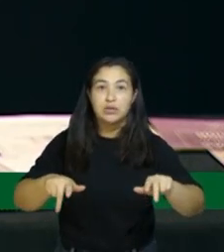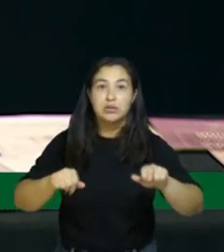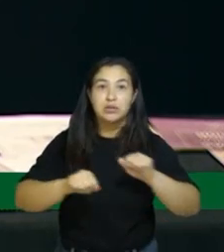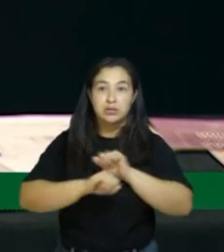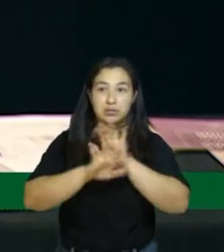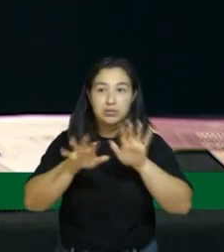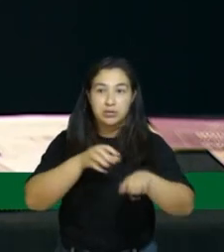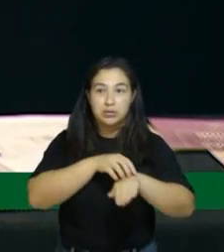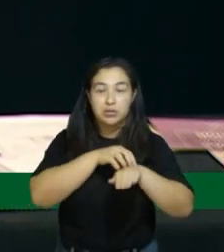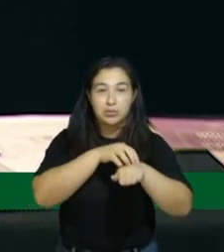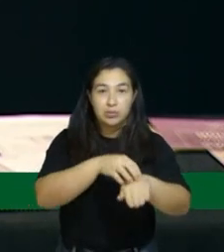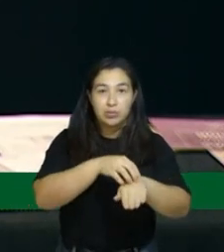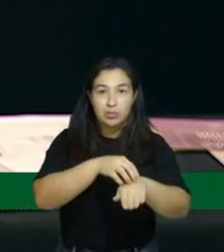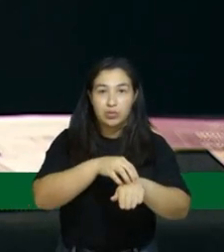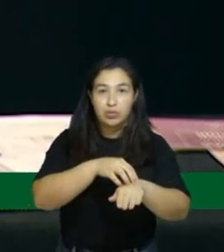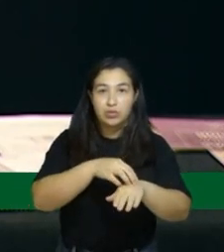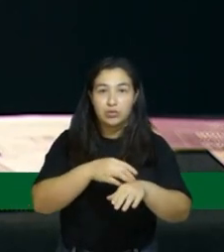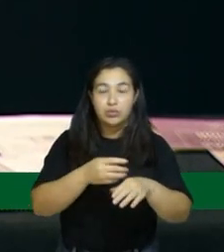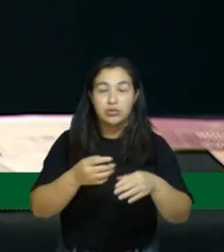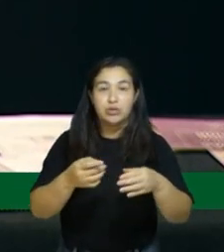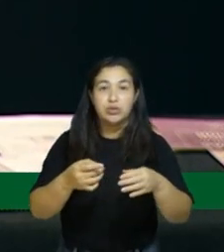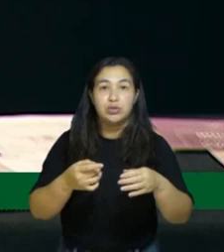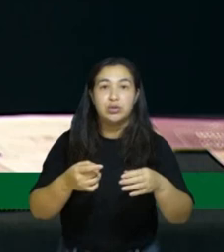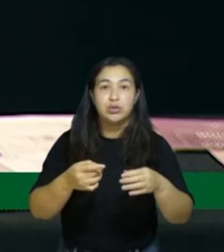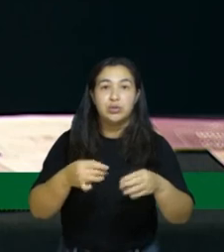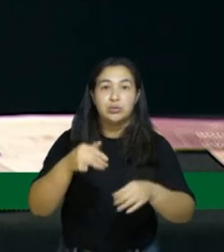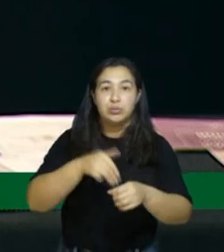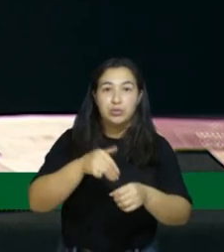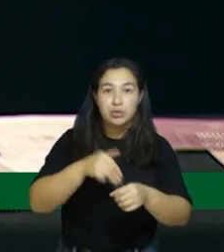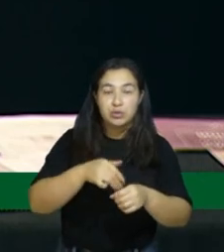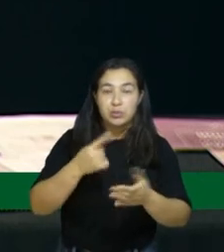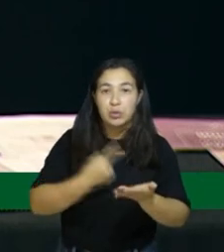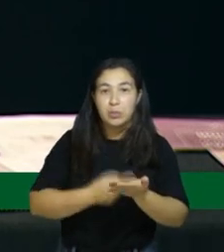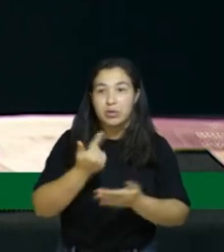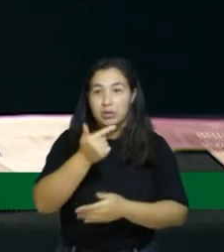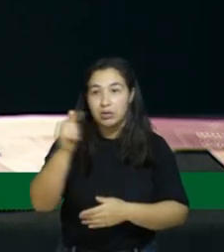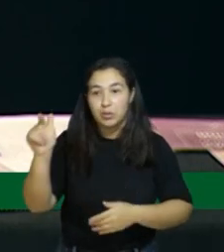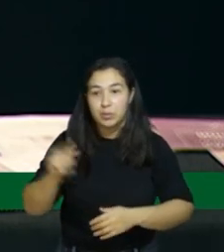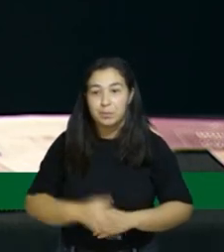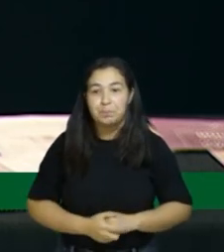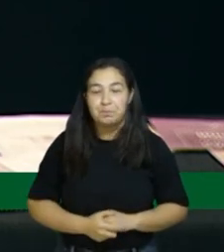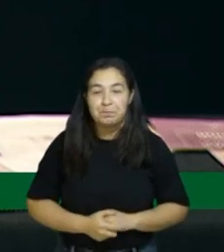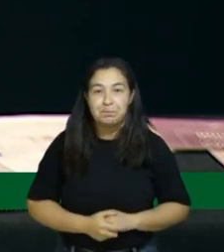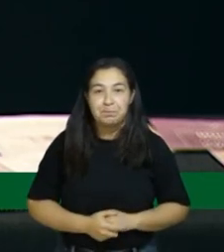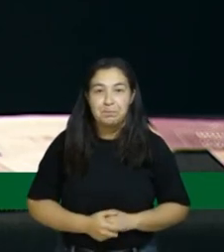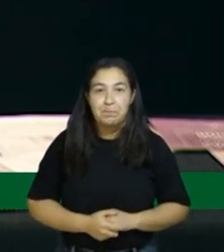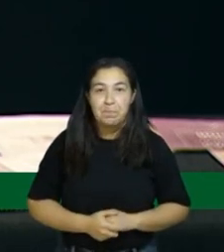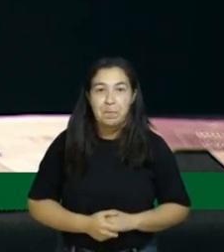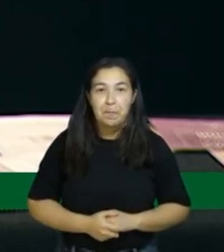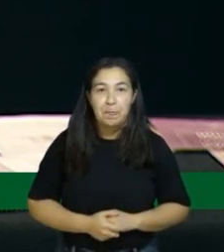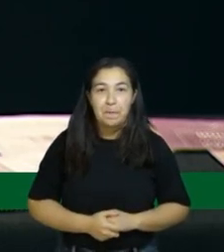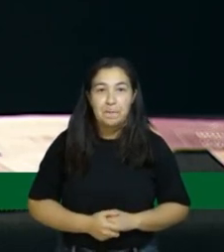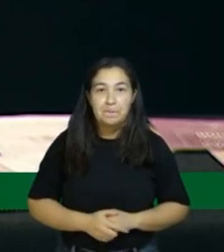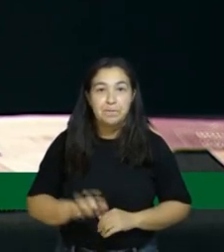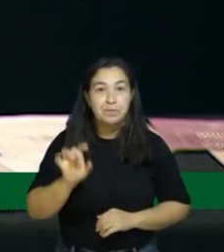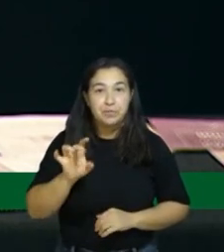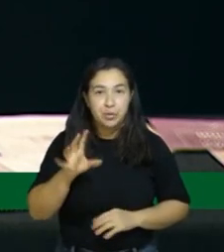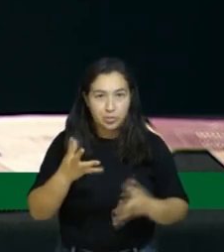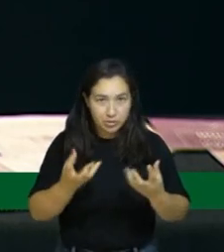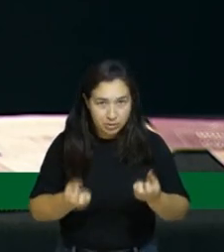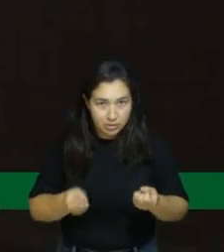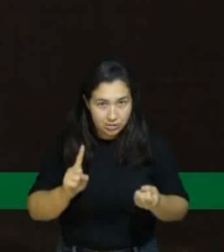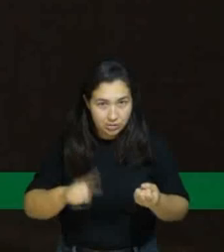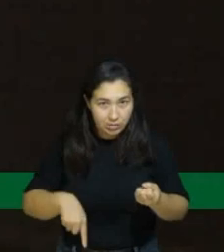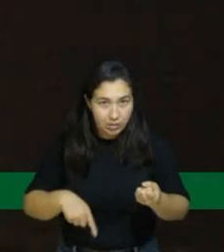interestadual e intermunicipal de comunicação ecms estabelece outras providências é somente admissibilidade que nós